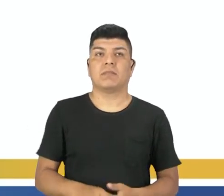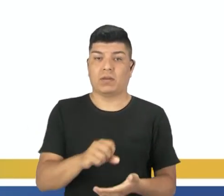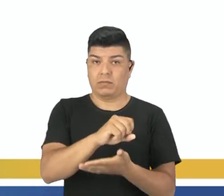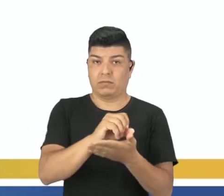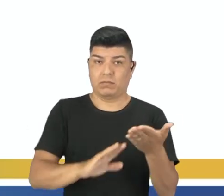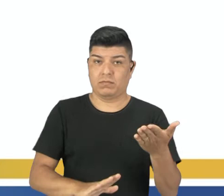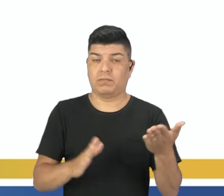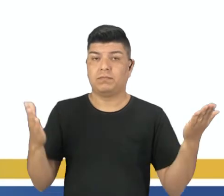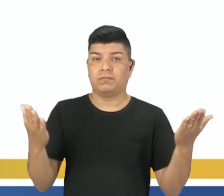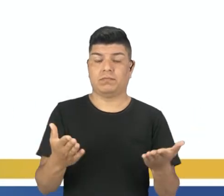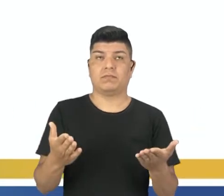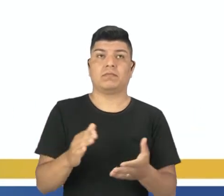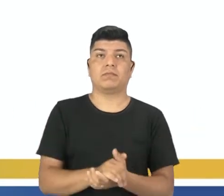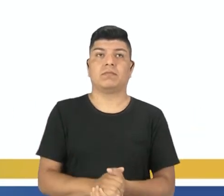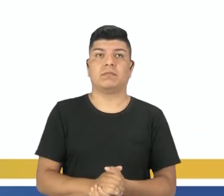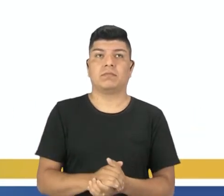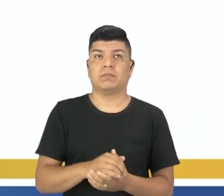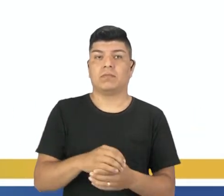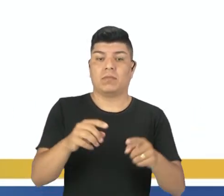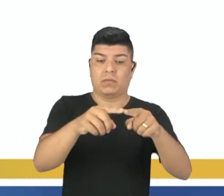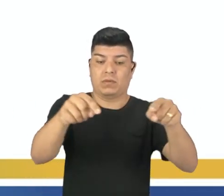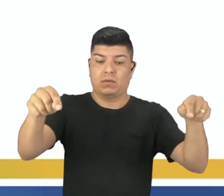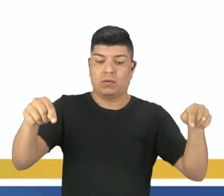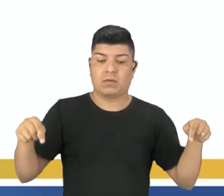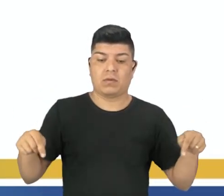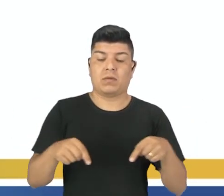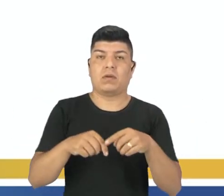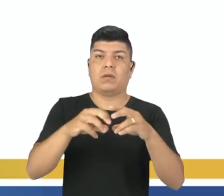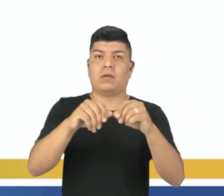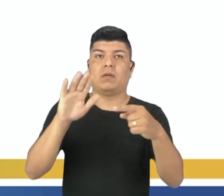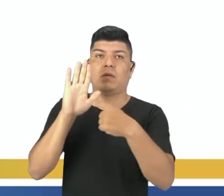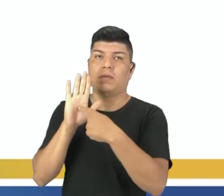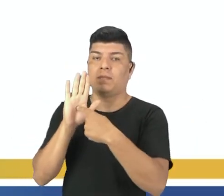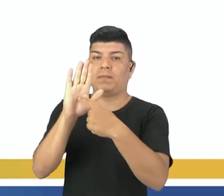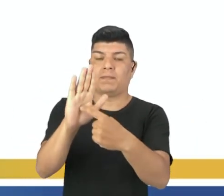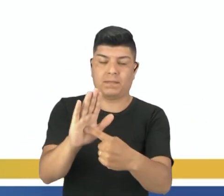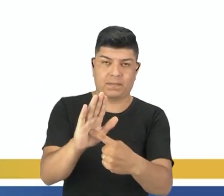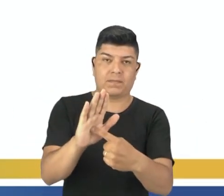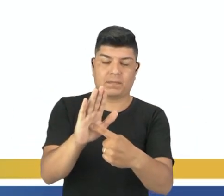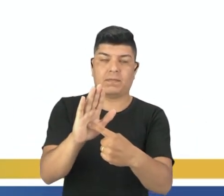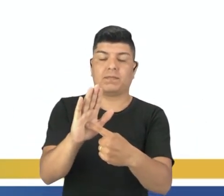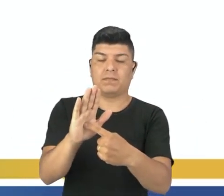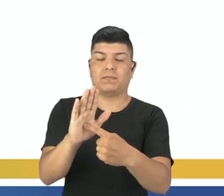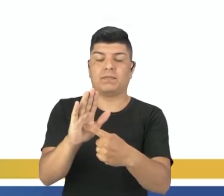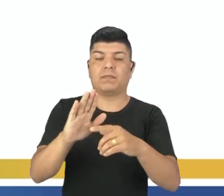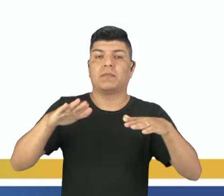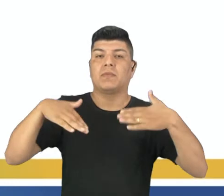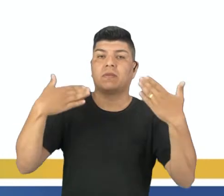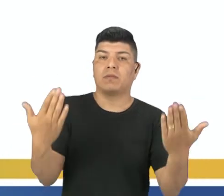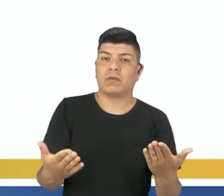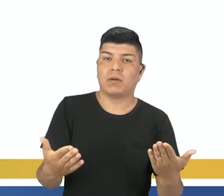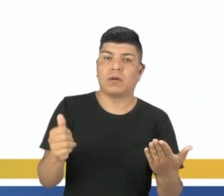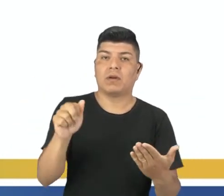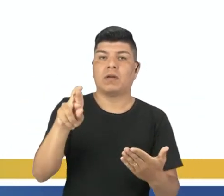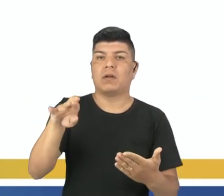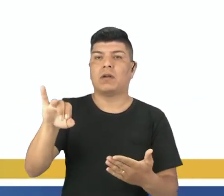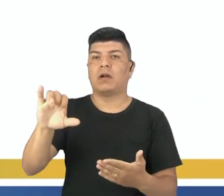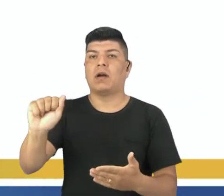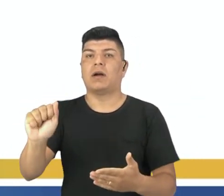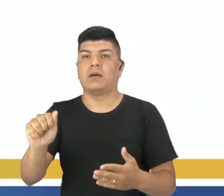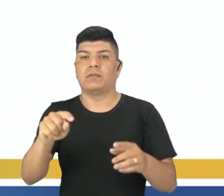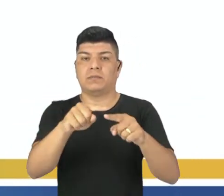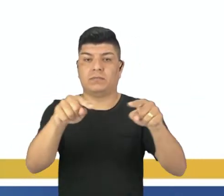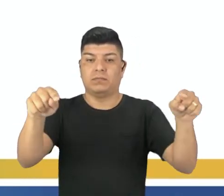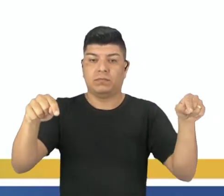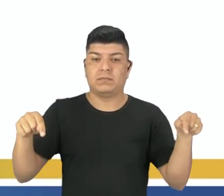vamos resolver um problema a planta de um terreno exibida a seguir aí ó com suas medidas indicadas Então qual que é a área desse terreno em